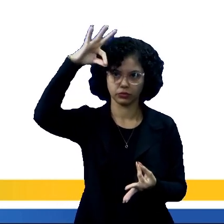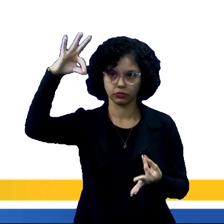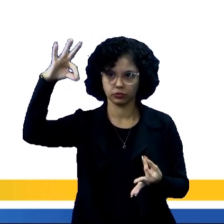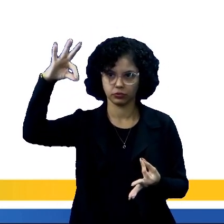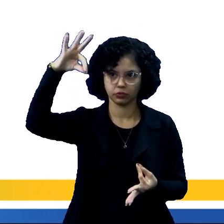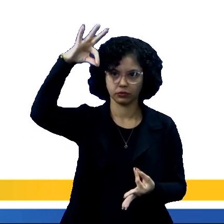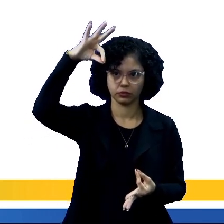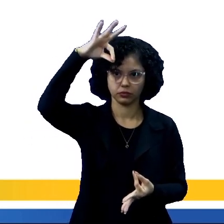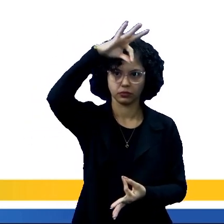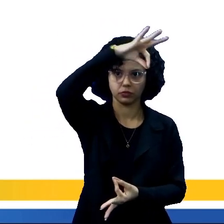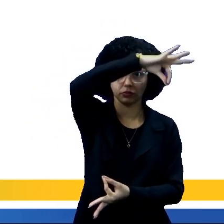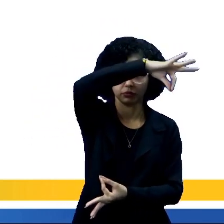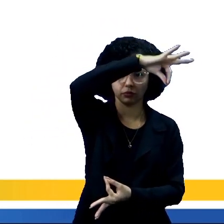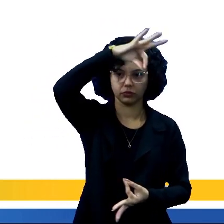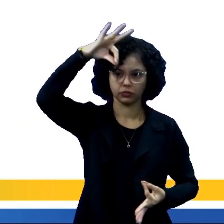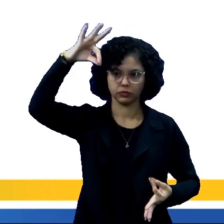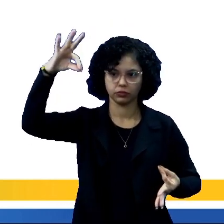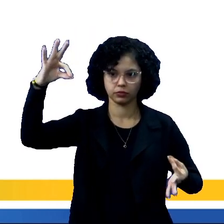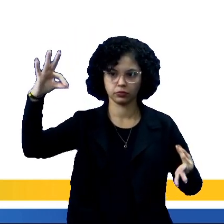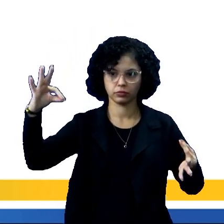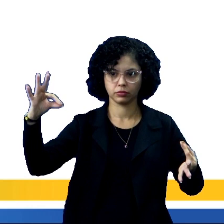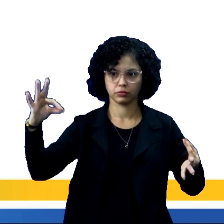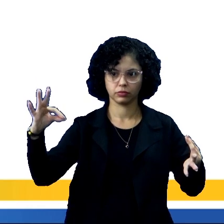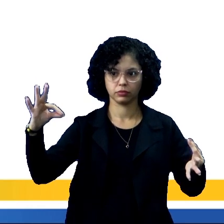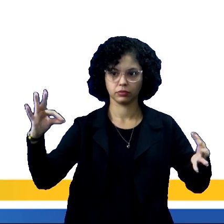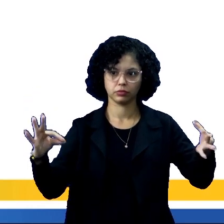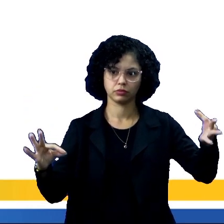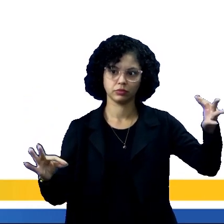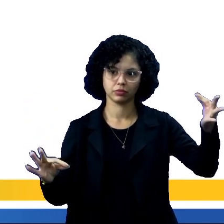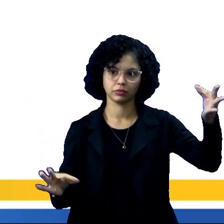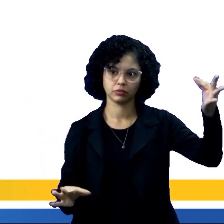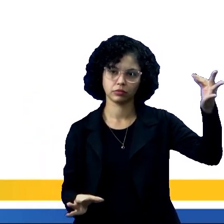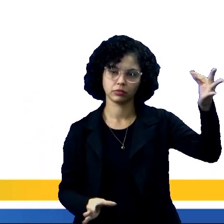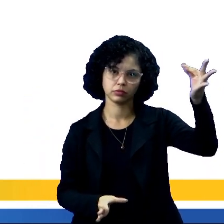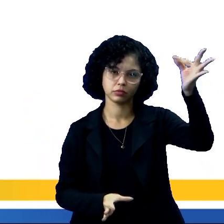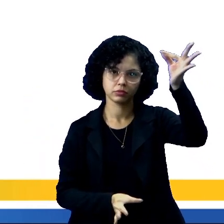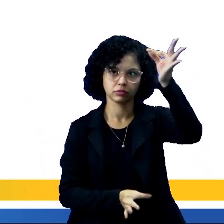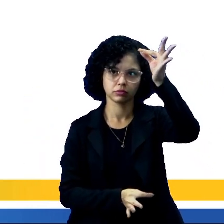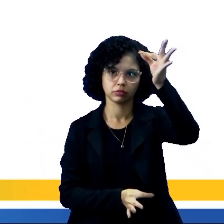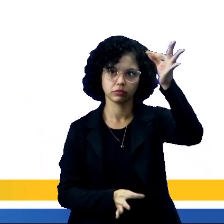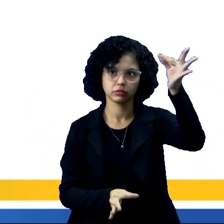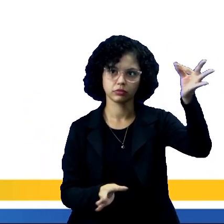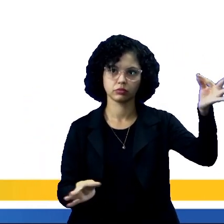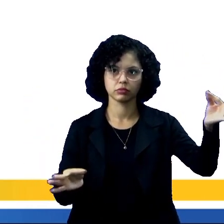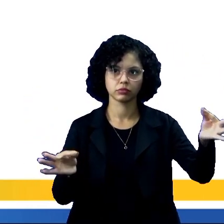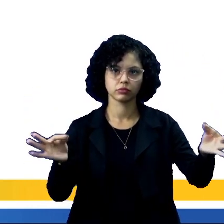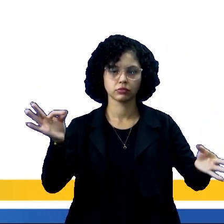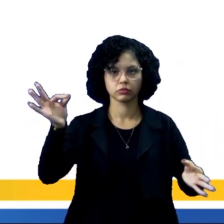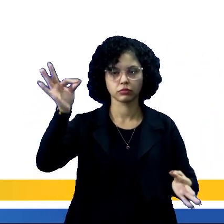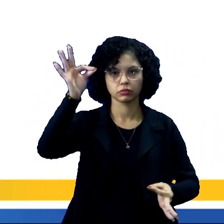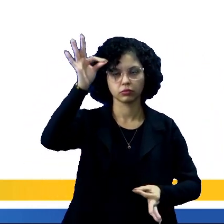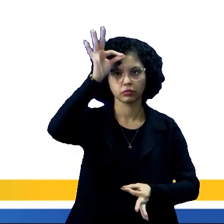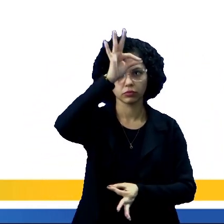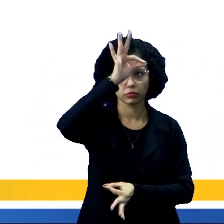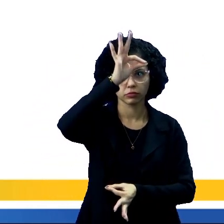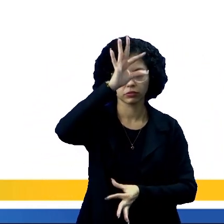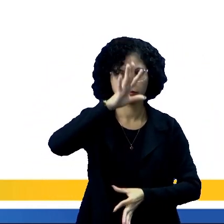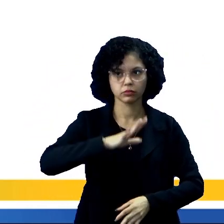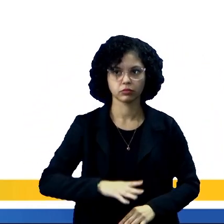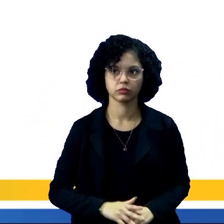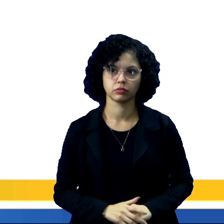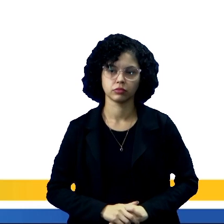essa figura geométrica, fazendo aí uma rotação total, tá? Ela indo do lado horário